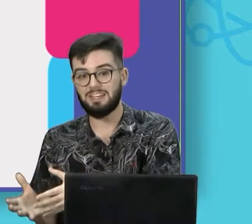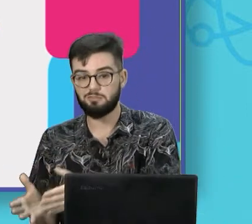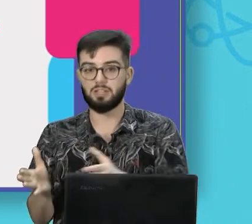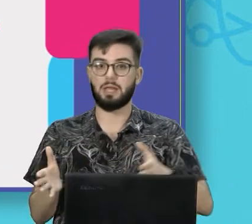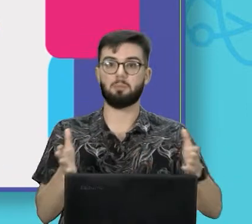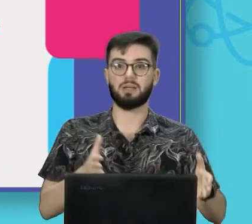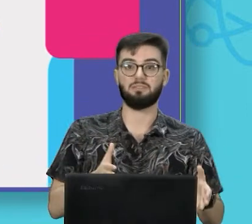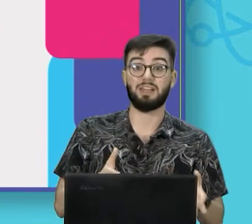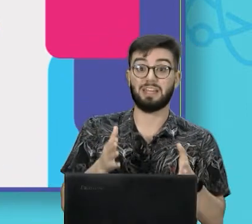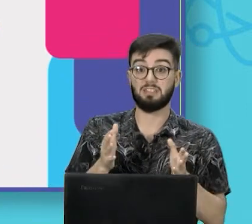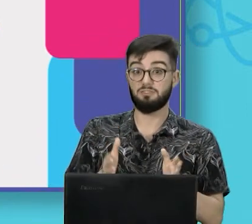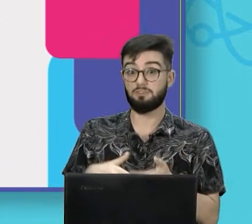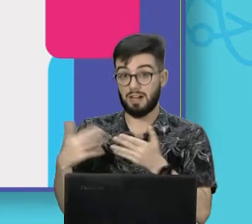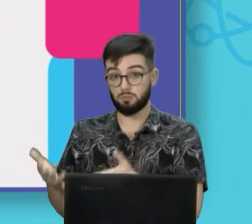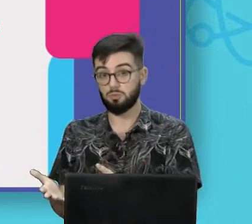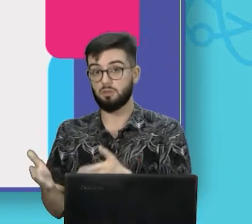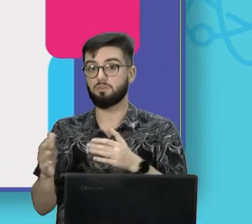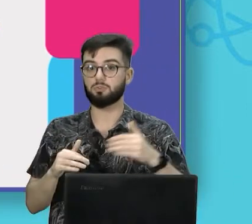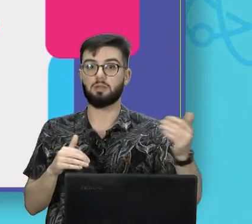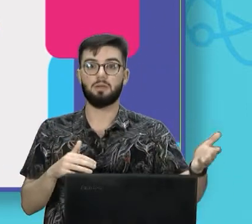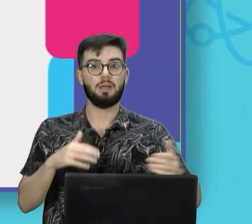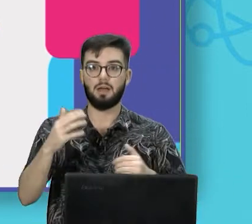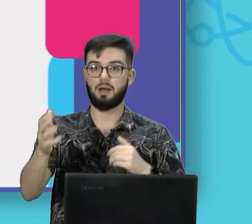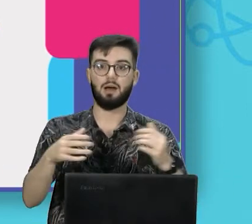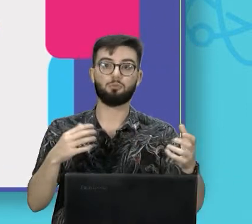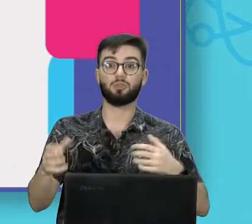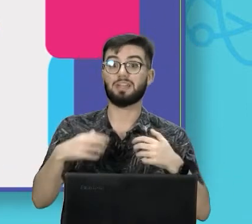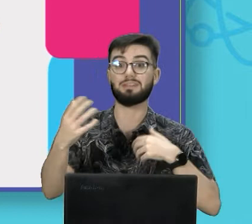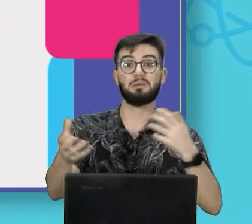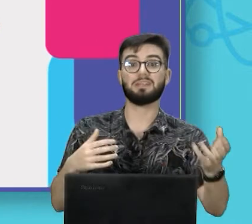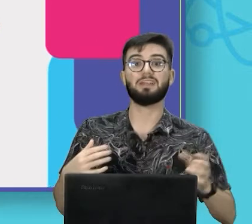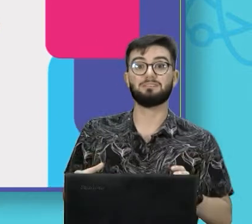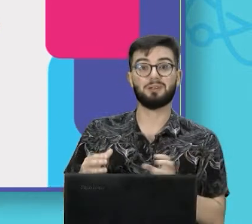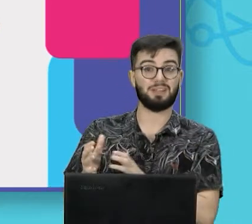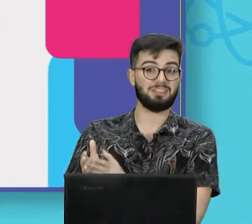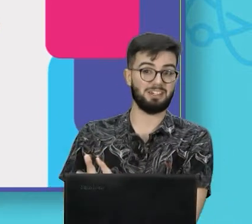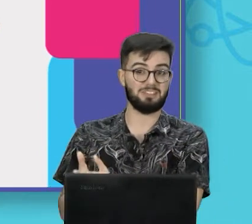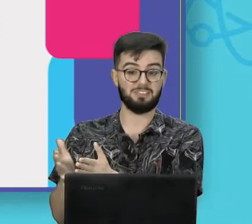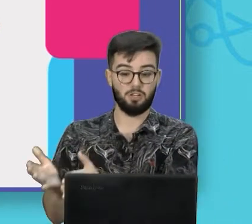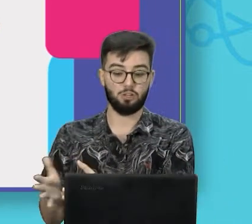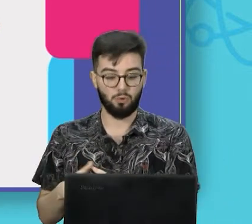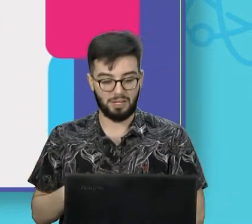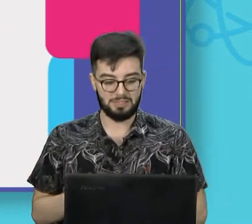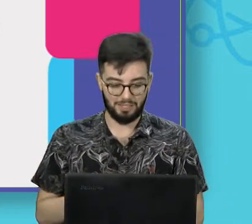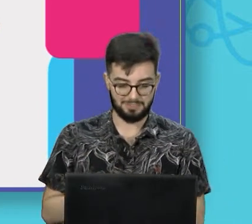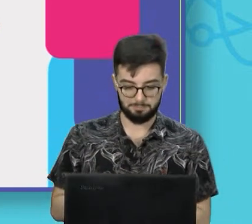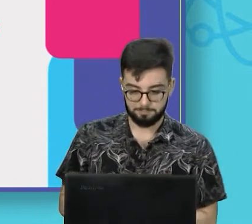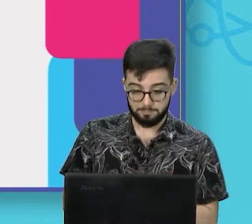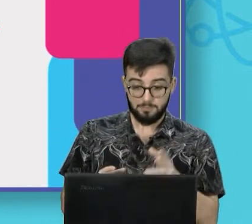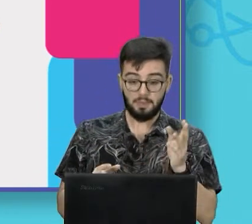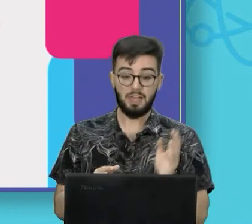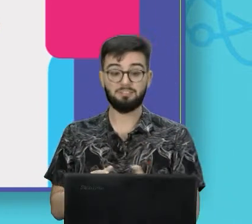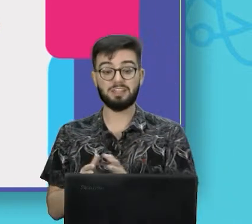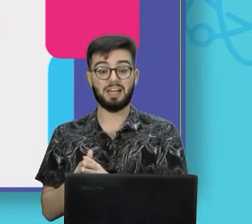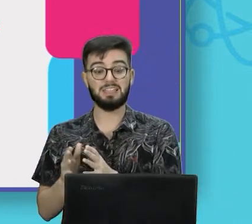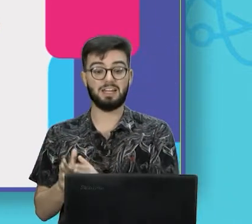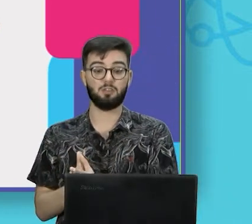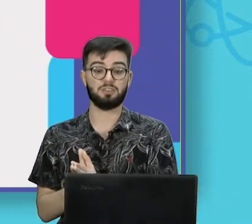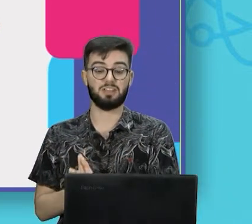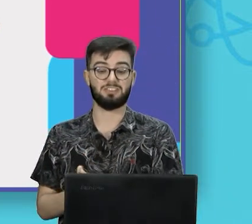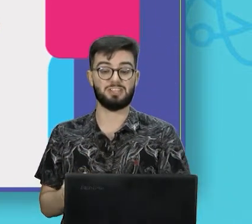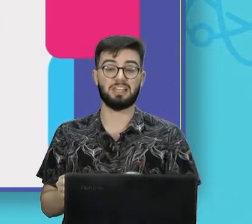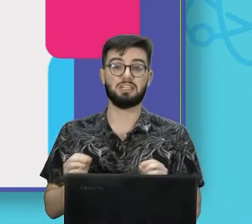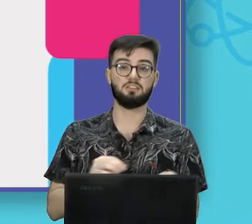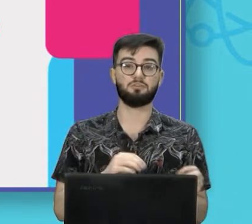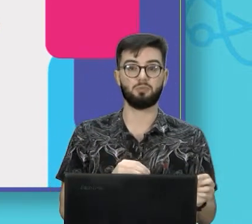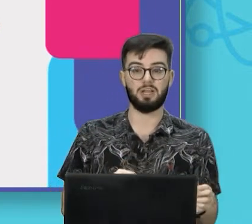os coronéis durante a República Velha quem de fato conter a autoridade de mandar e desmandar Em certas localidades ela vai